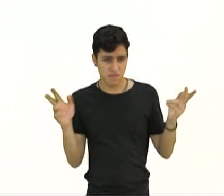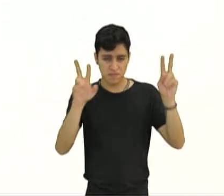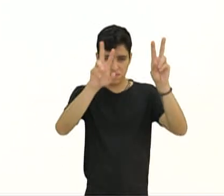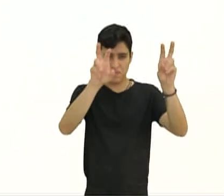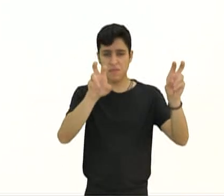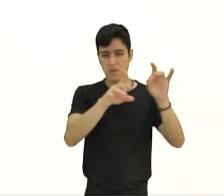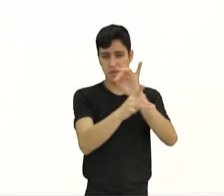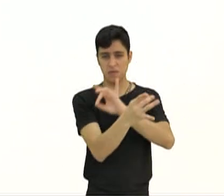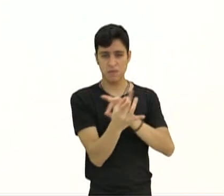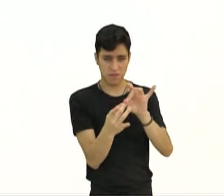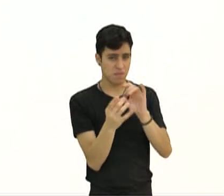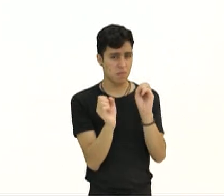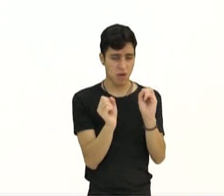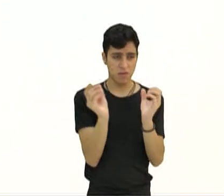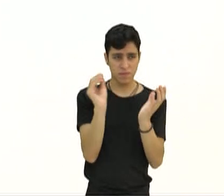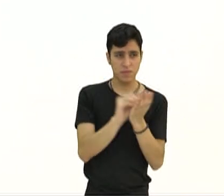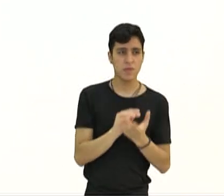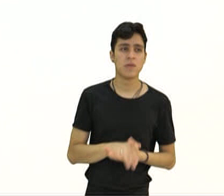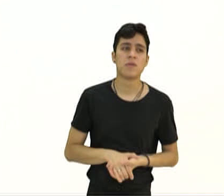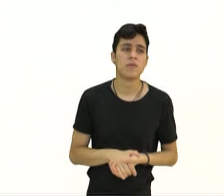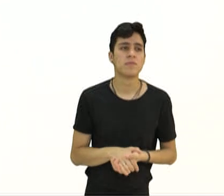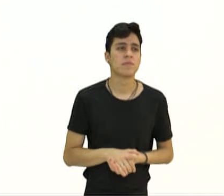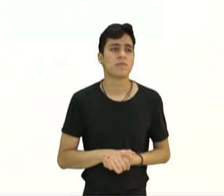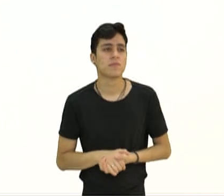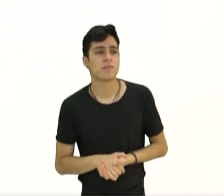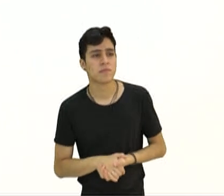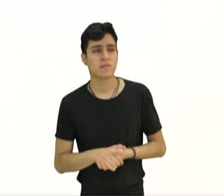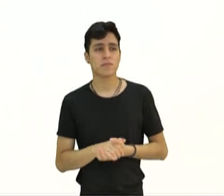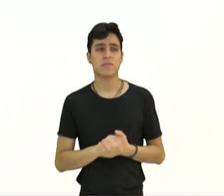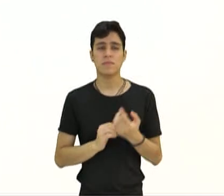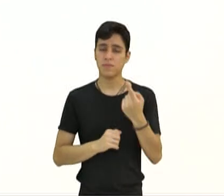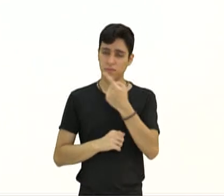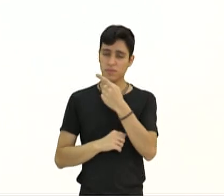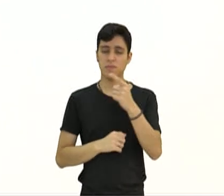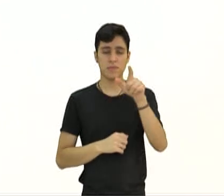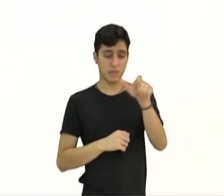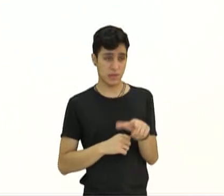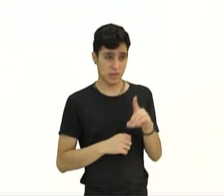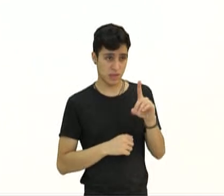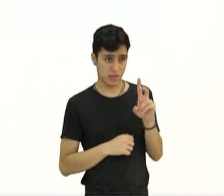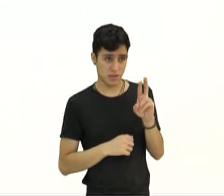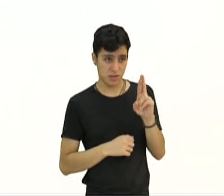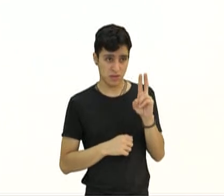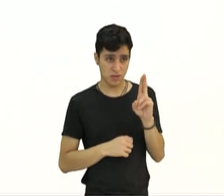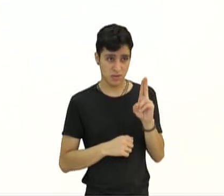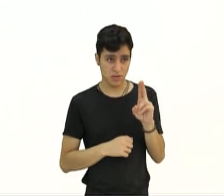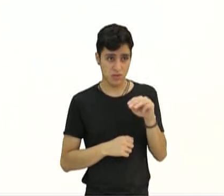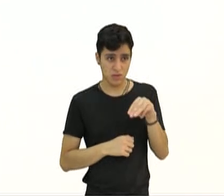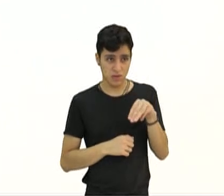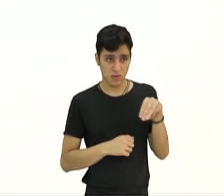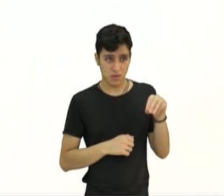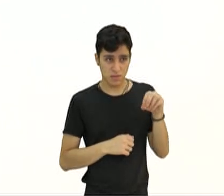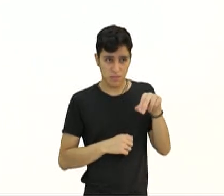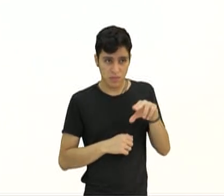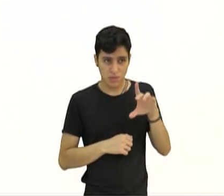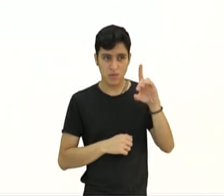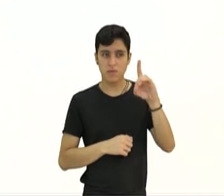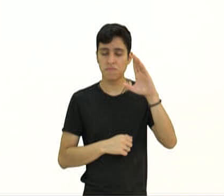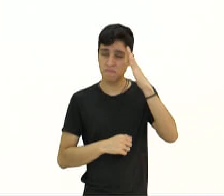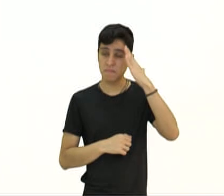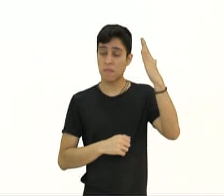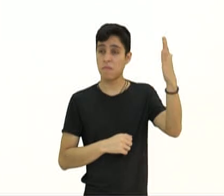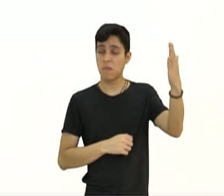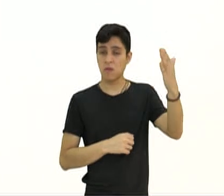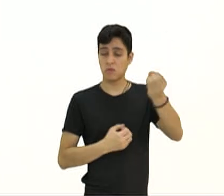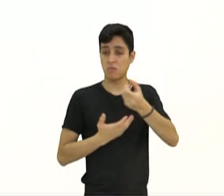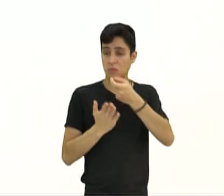fato específico. E o início. Drummond é um dos maiores poetas brasileiros, Em um de seus mais conhecidos poemas,